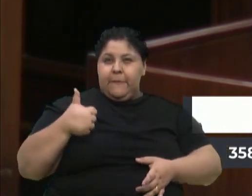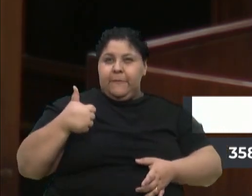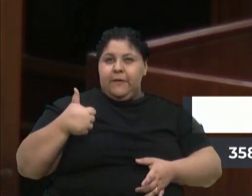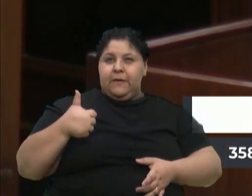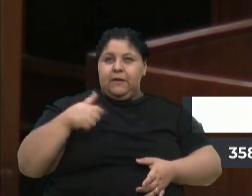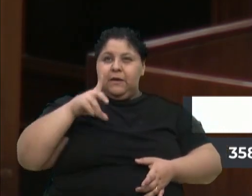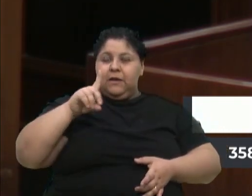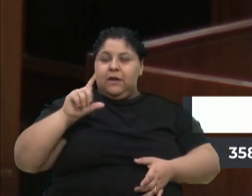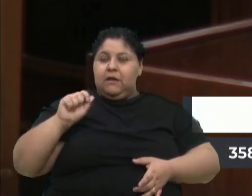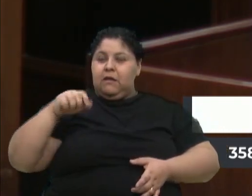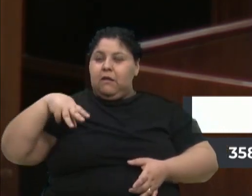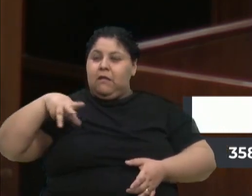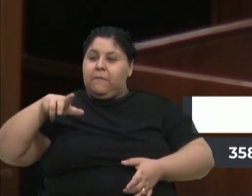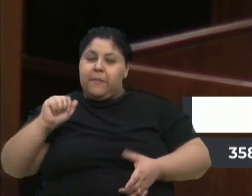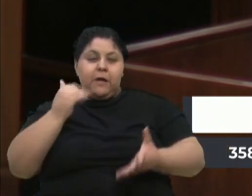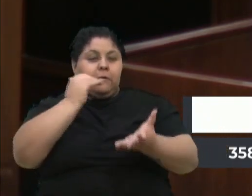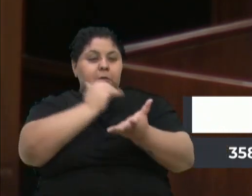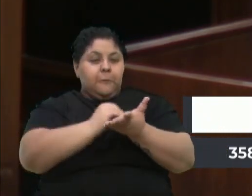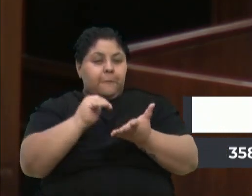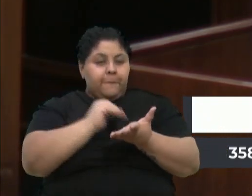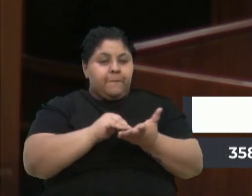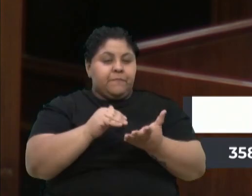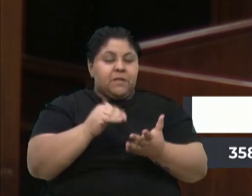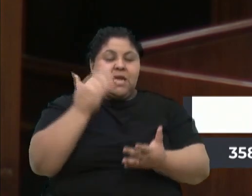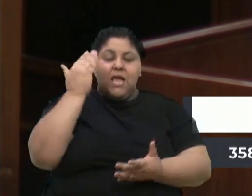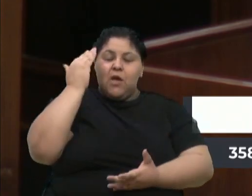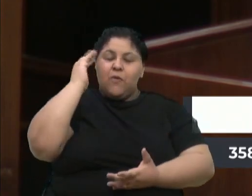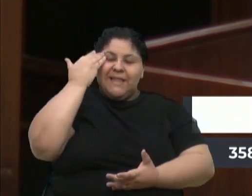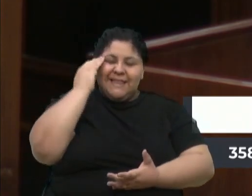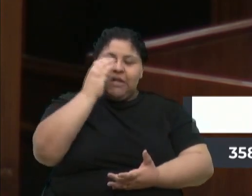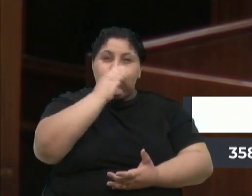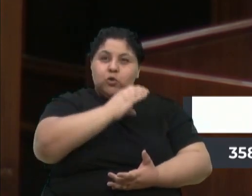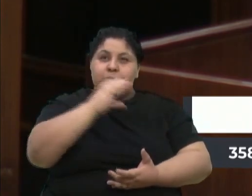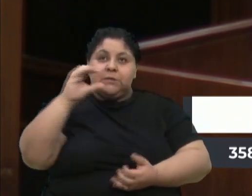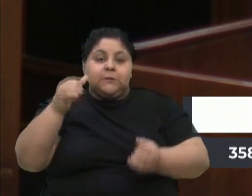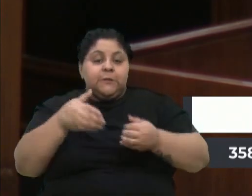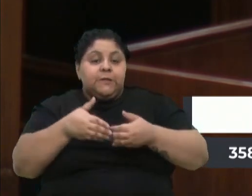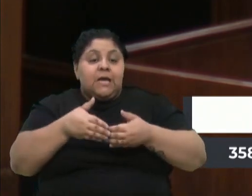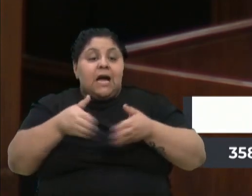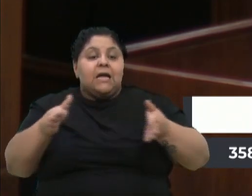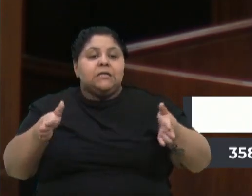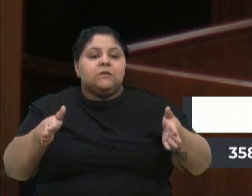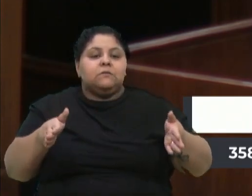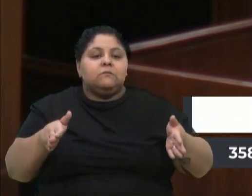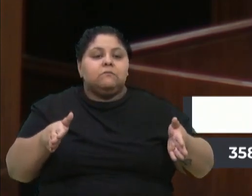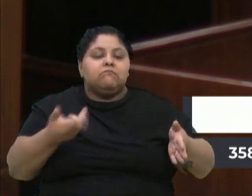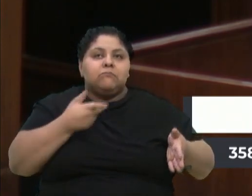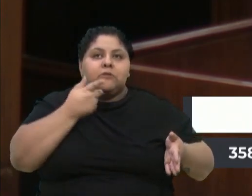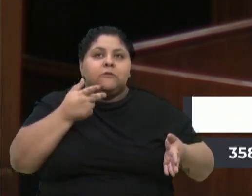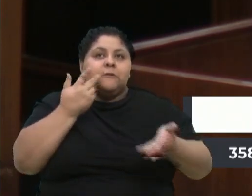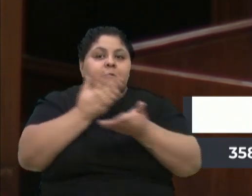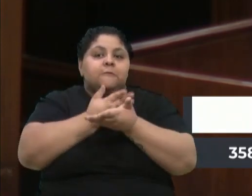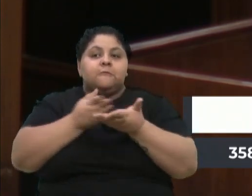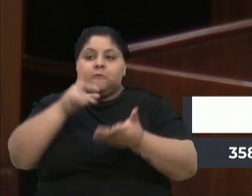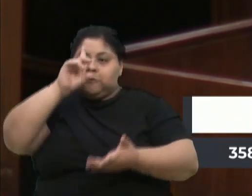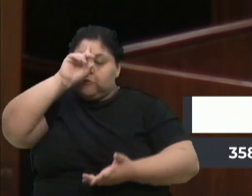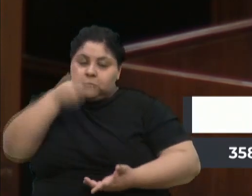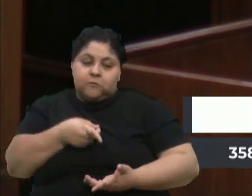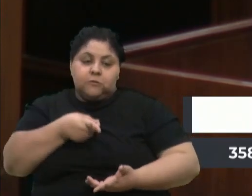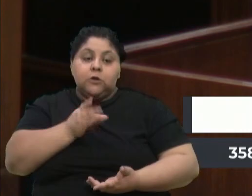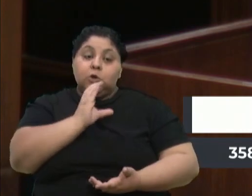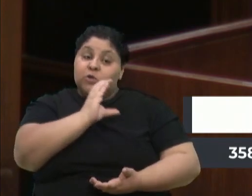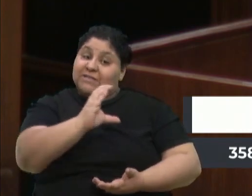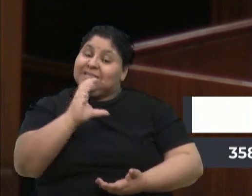entendo que o CC ele está à disposição. Numa fala, no início do meu mandato aqui, falei, né, que os